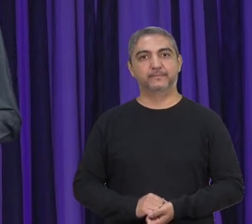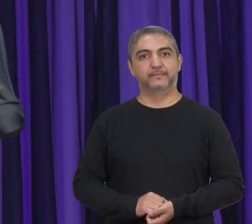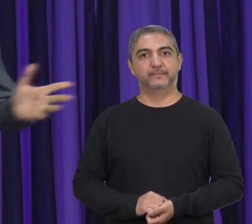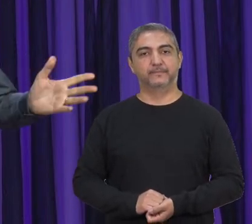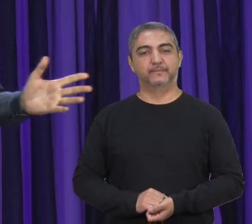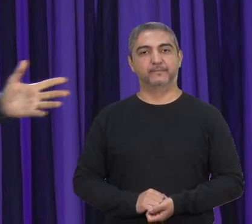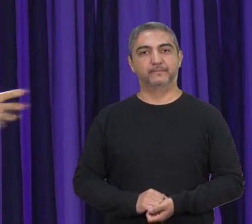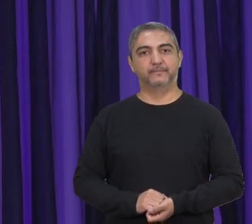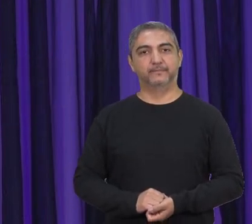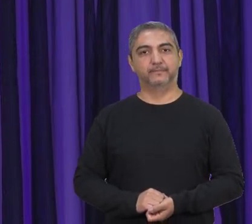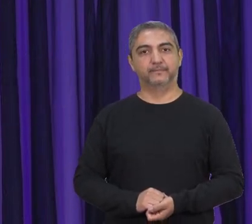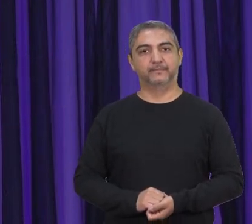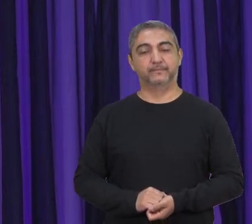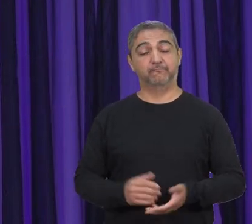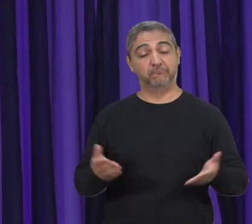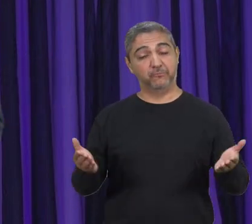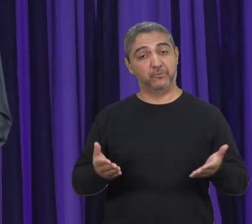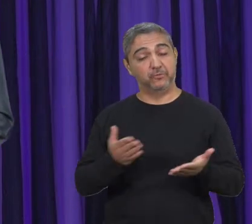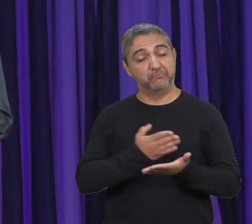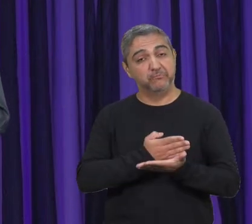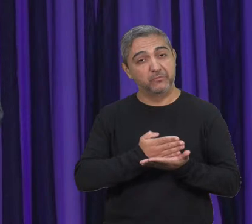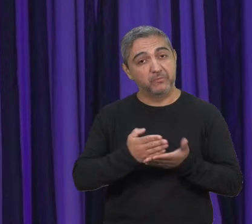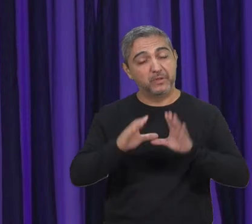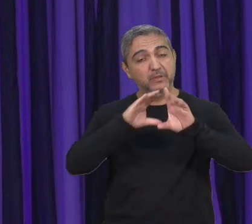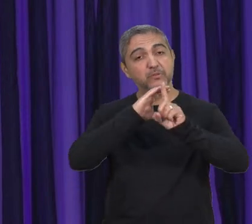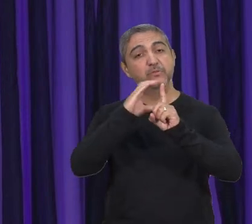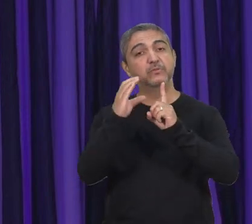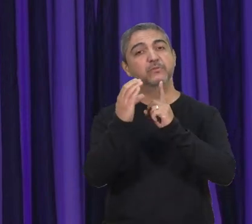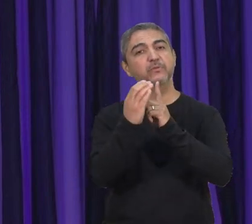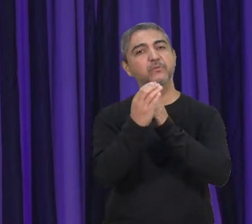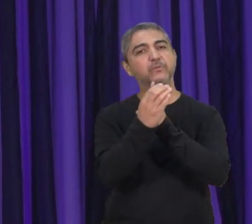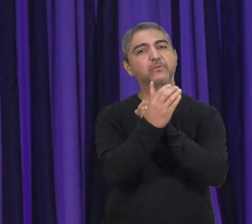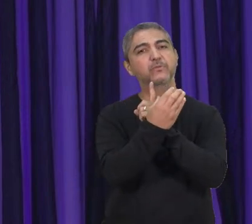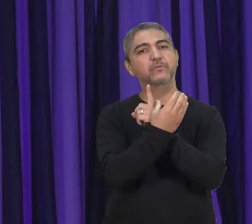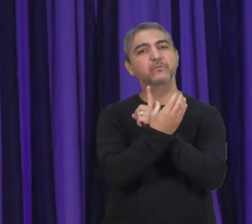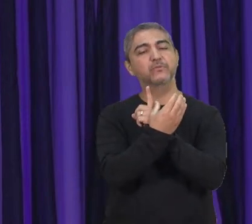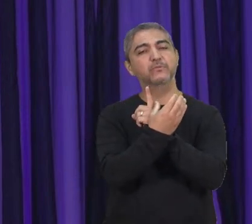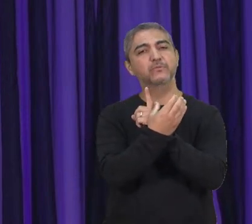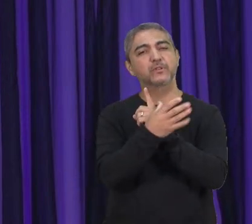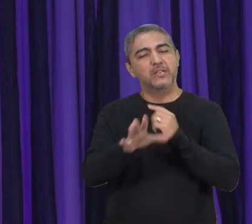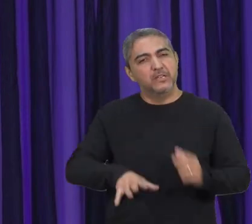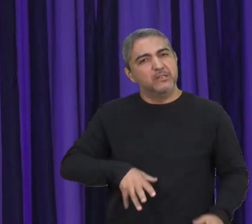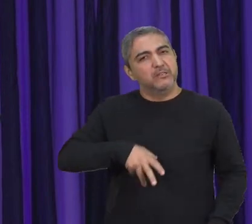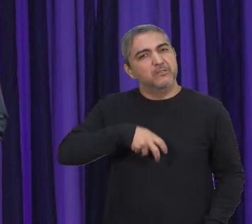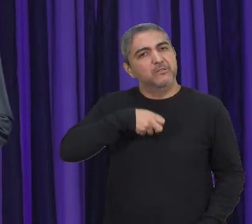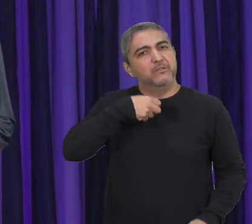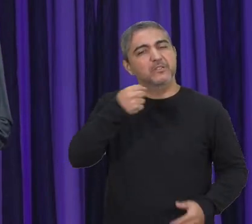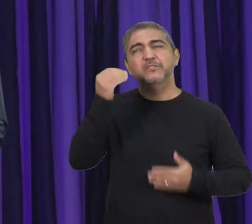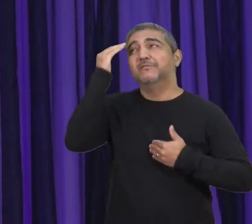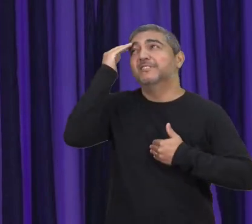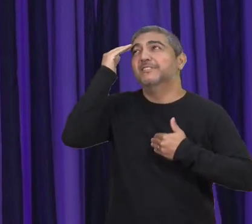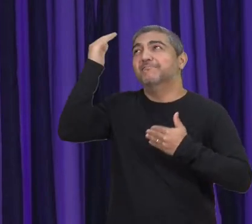Nós começamos esse culto sendo instigados a agradecer a Deus.